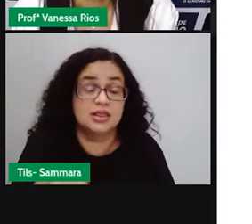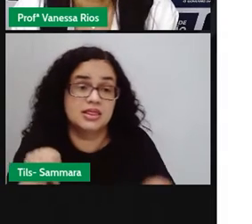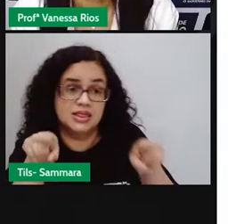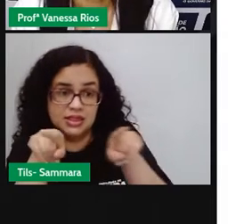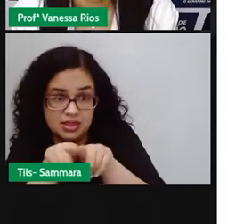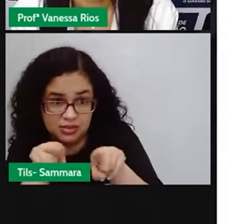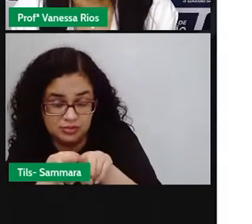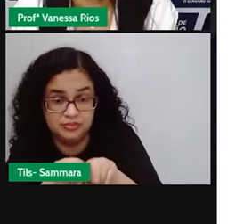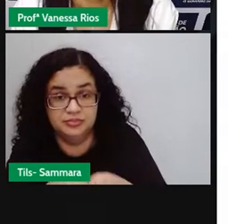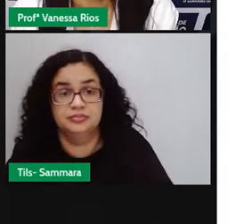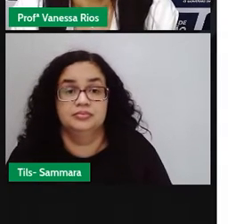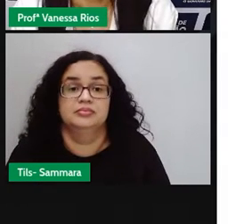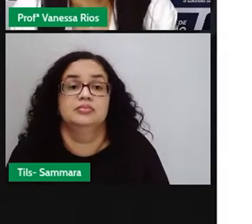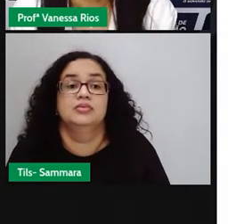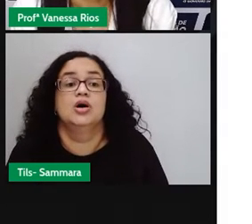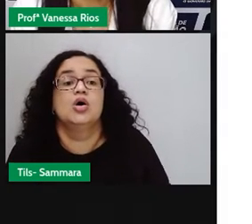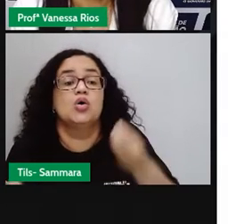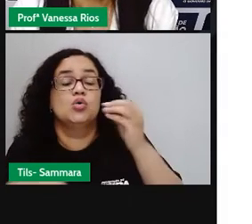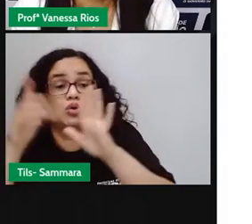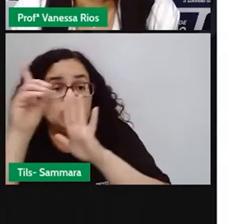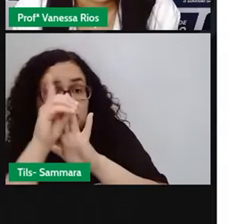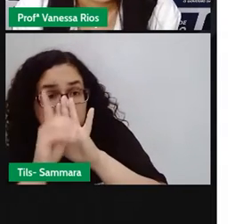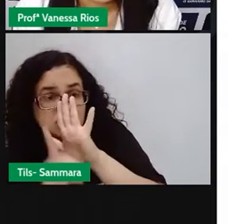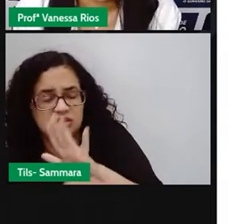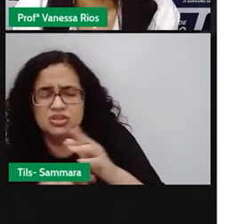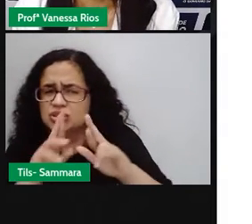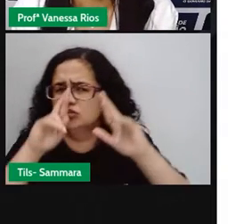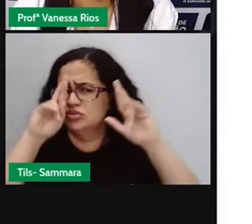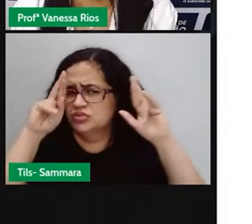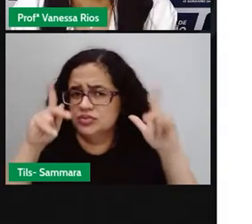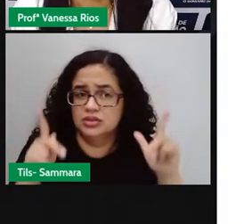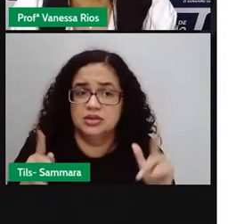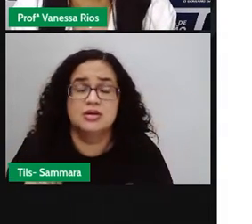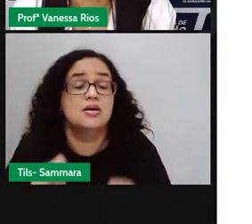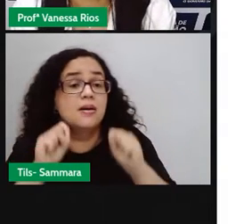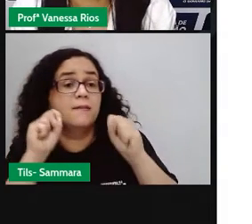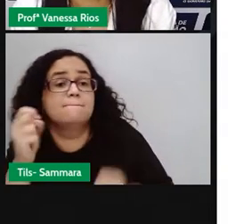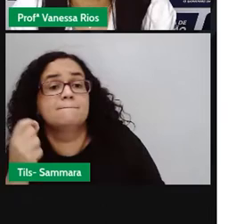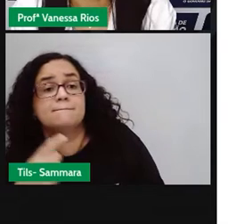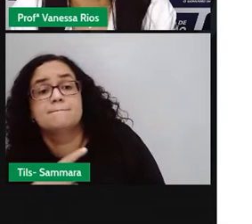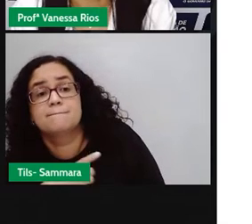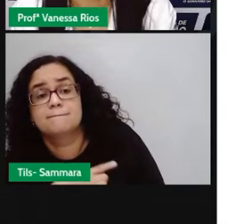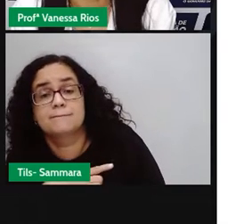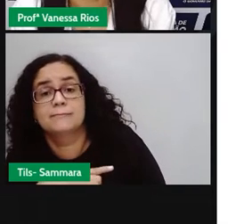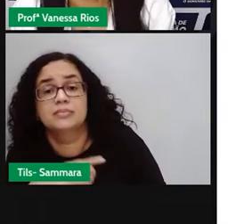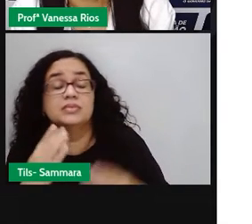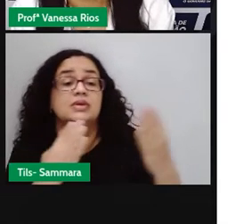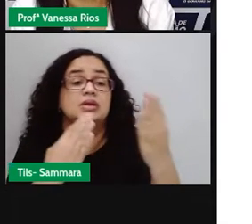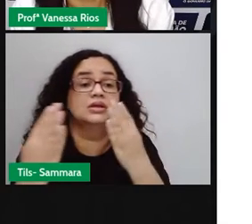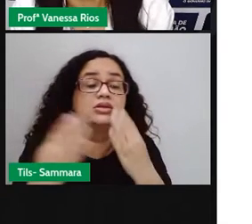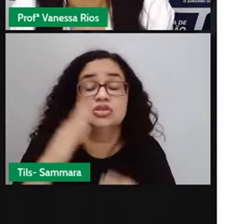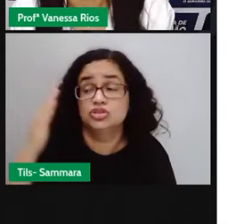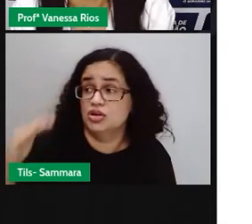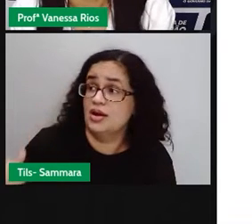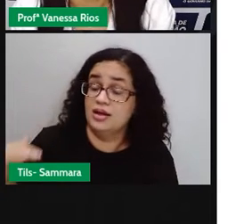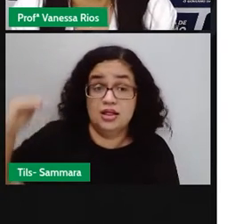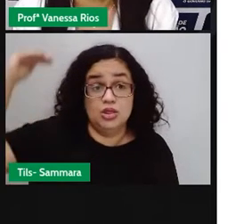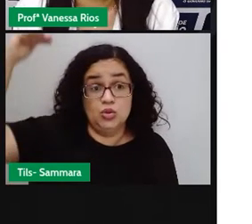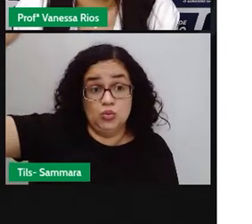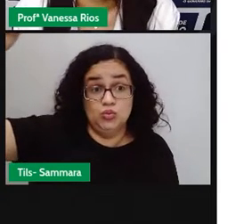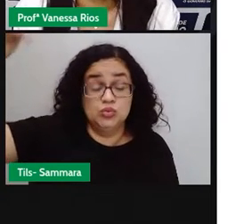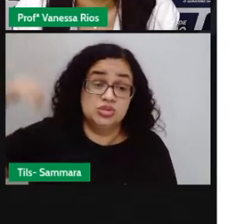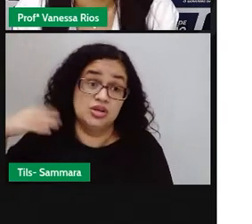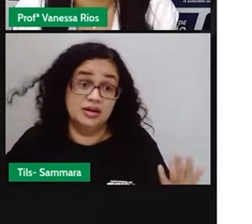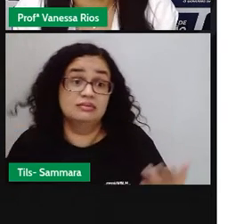são cidadãos, né? Com direitos às vezes diferentes, porque a gente tem direitos aí relacionados a quem já é adulto, né? A quem